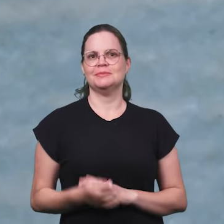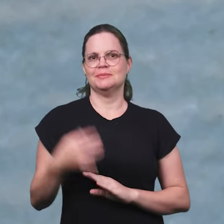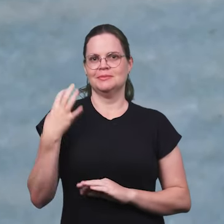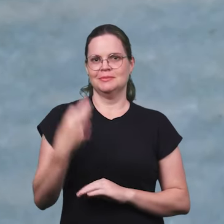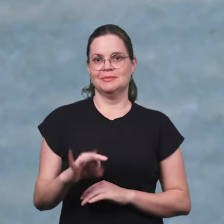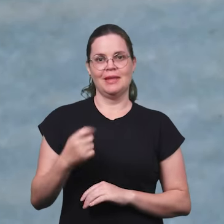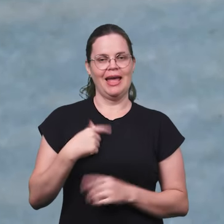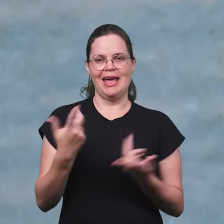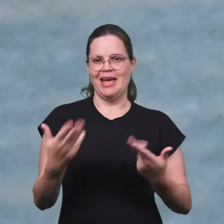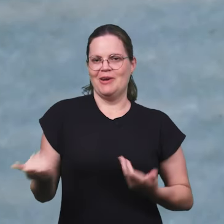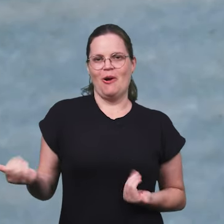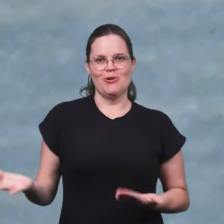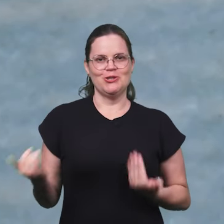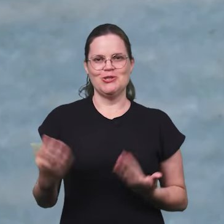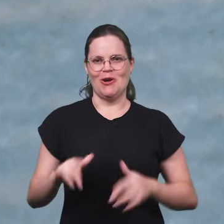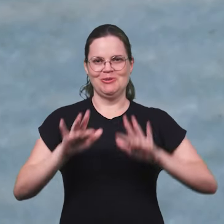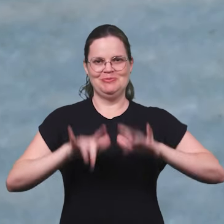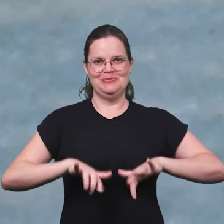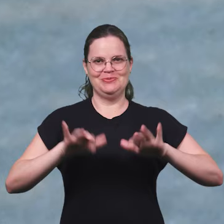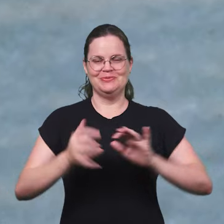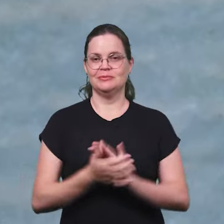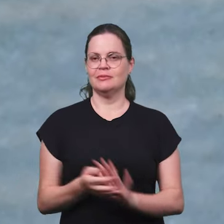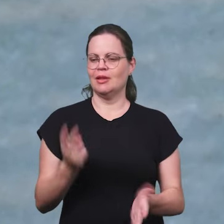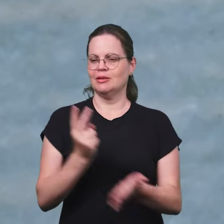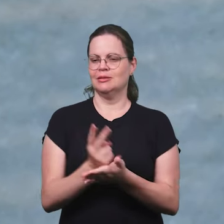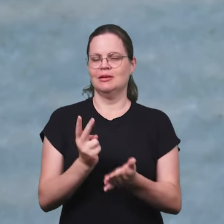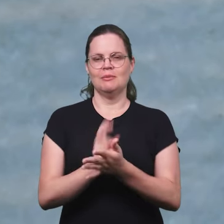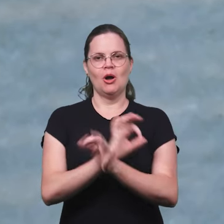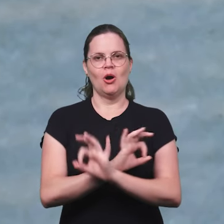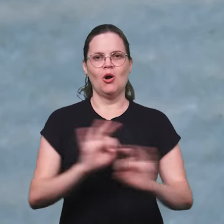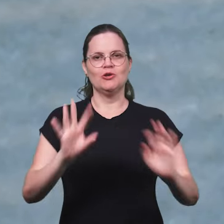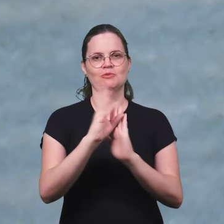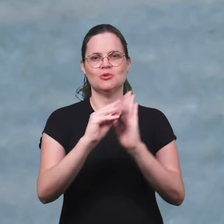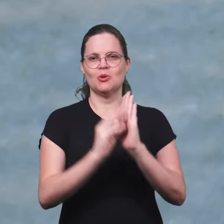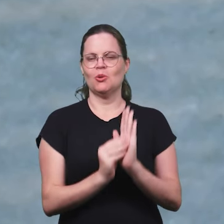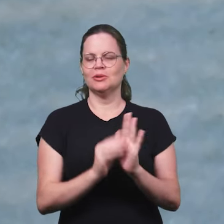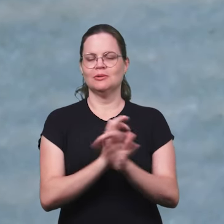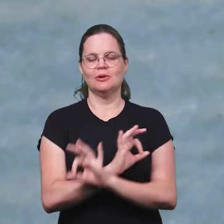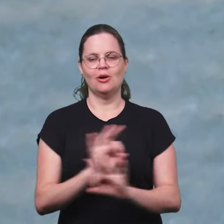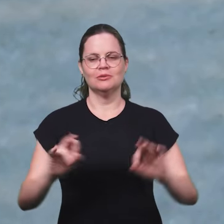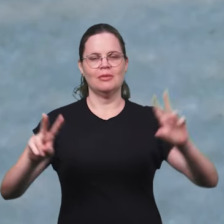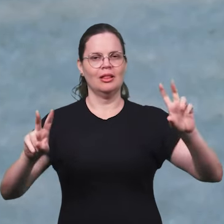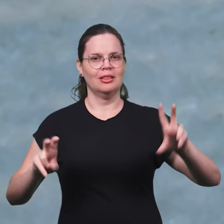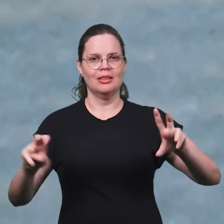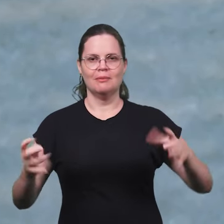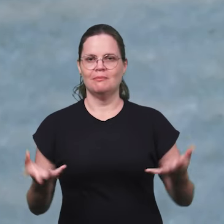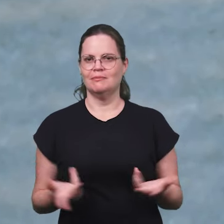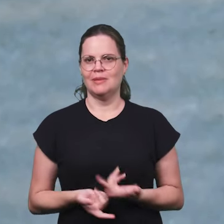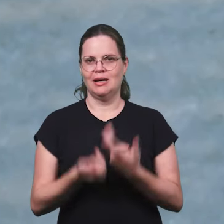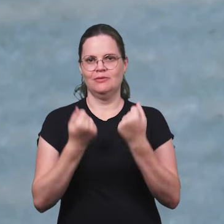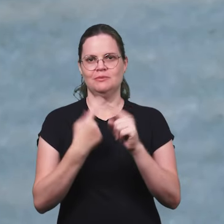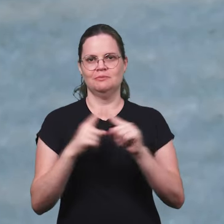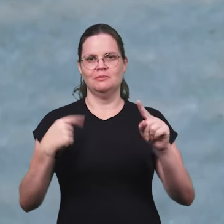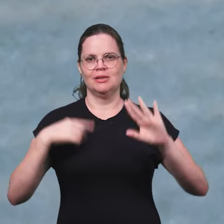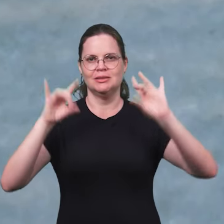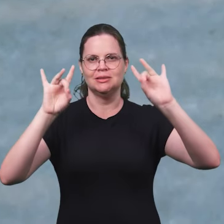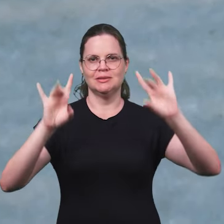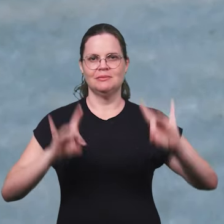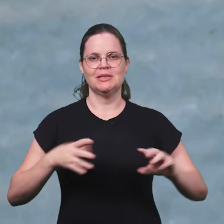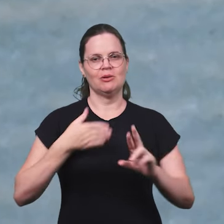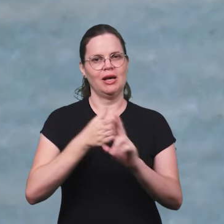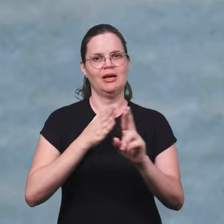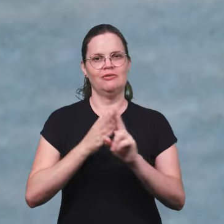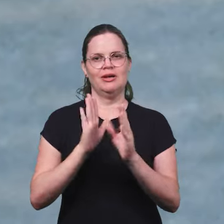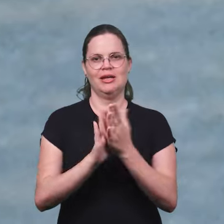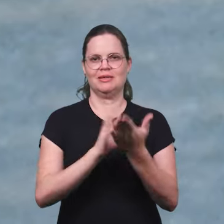escrever. Como sempre, excelentes conteúdos sendo abordados. O mais especial é com base na palavra de Deus. É isso